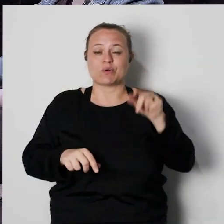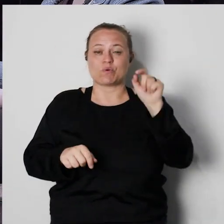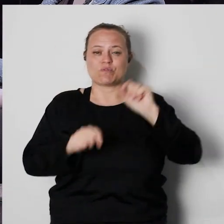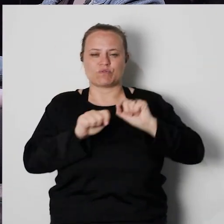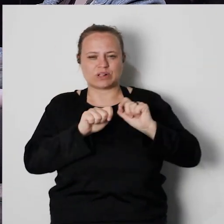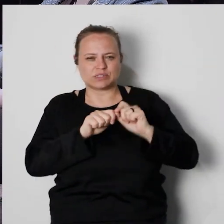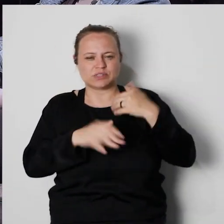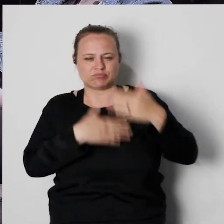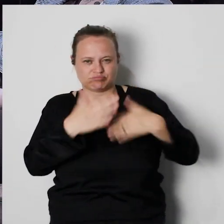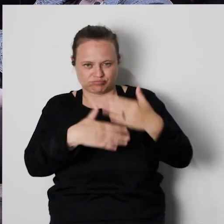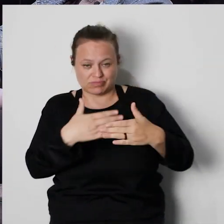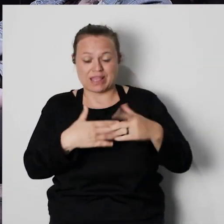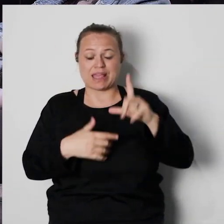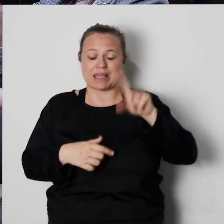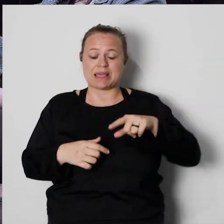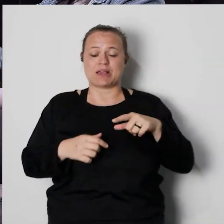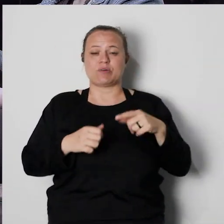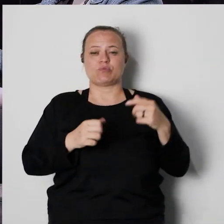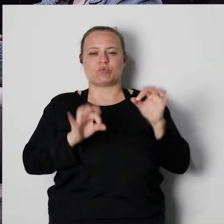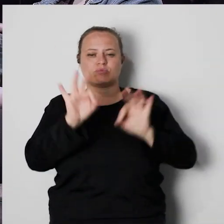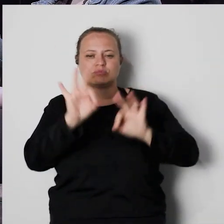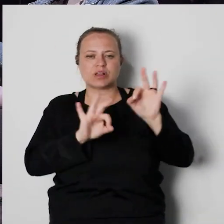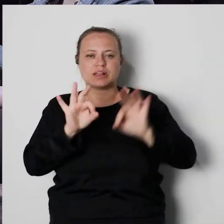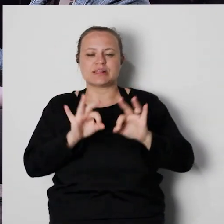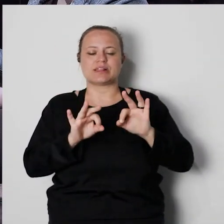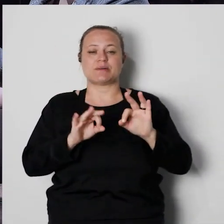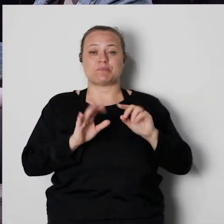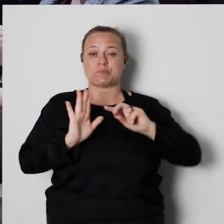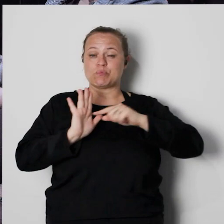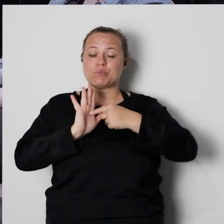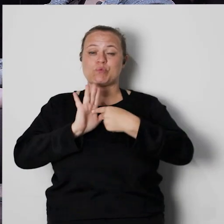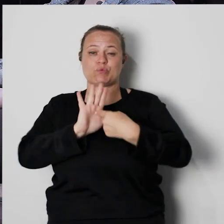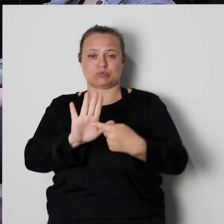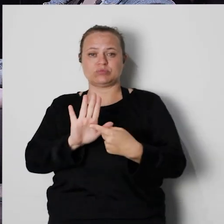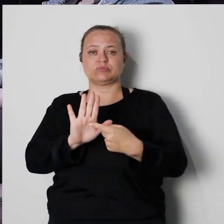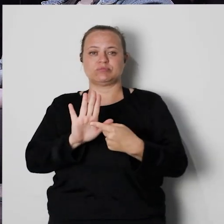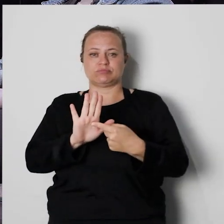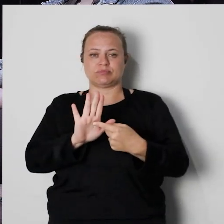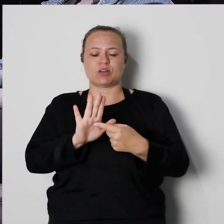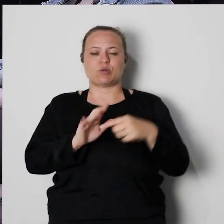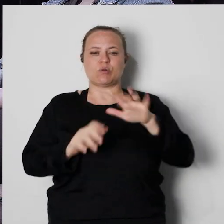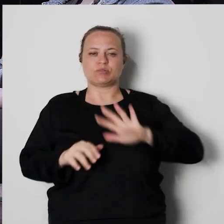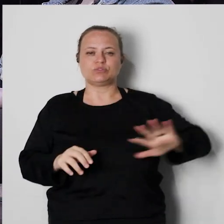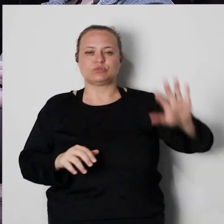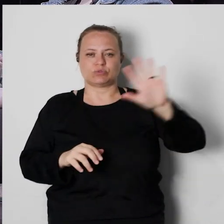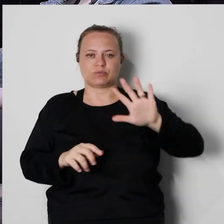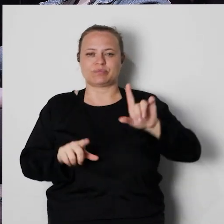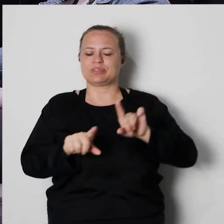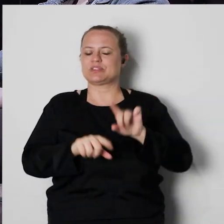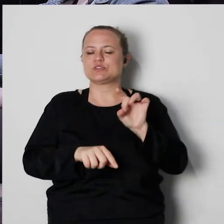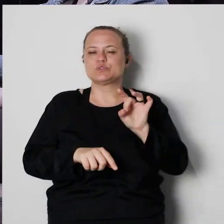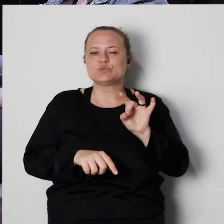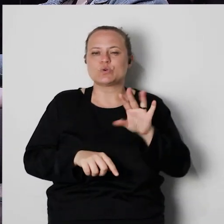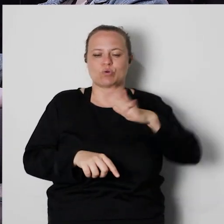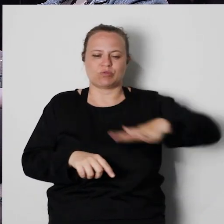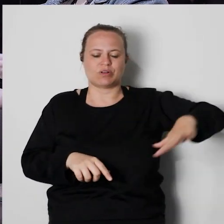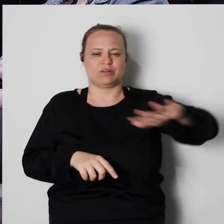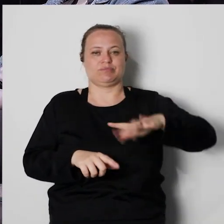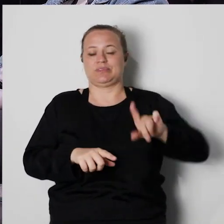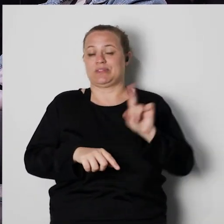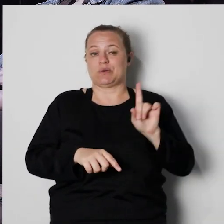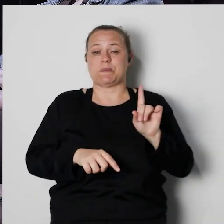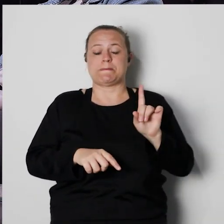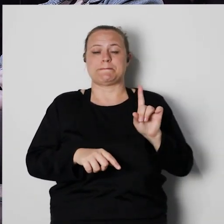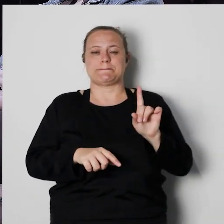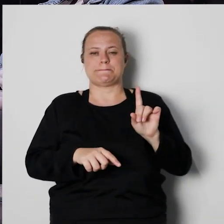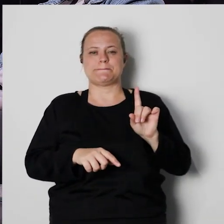vários pontos que eu acho que a gente talvez, né, não conseguiu parar para analisar ainda, mas a construção da Aldir Blanc, ela